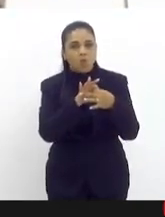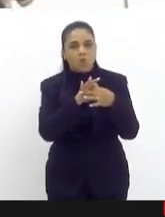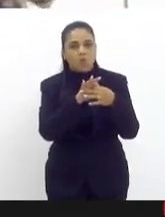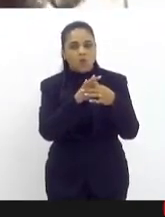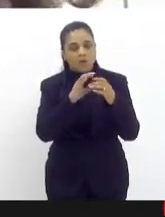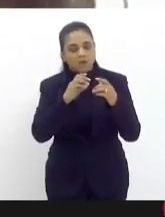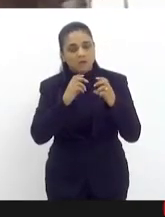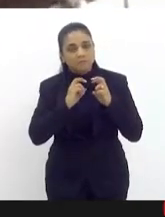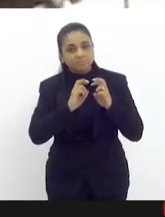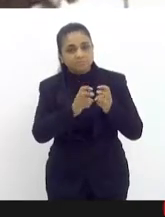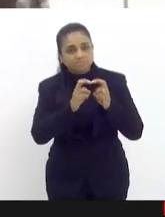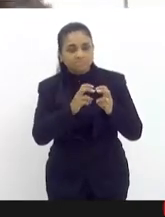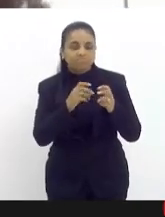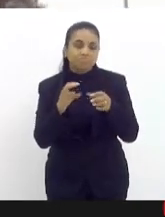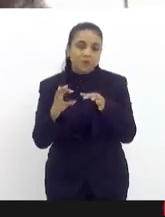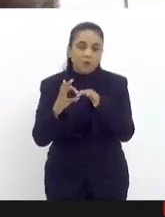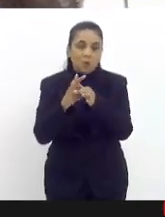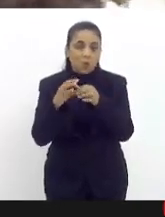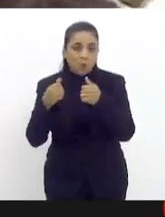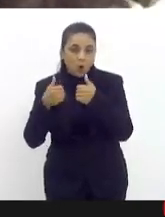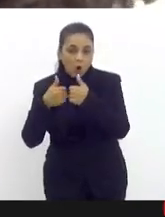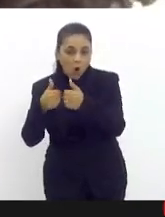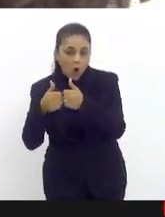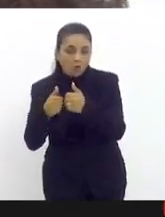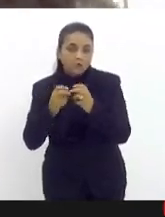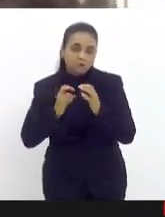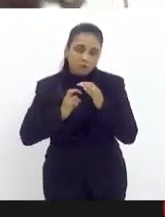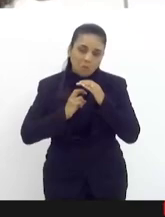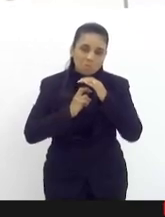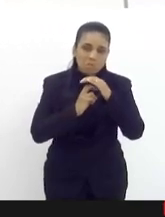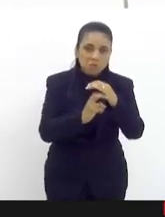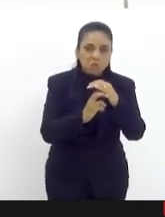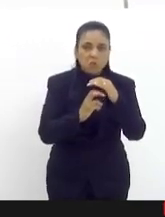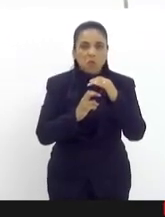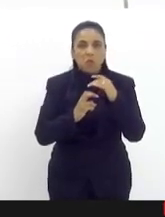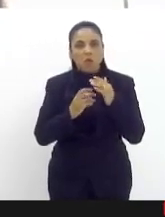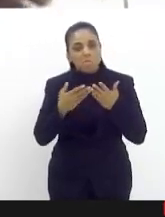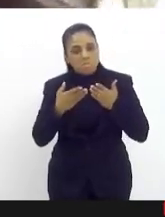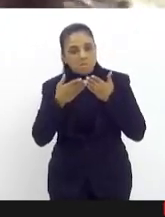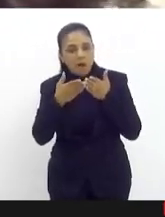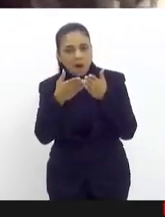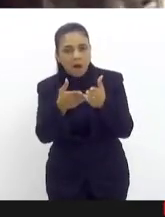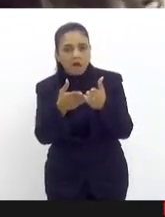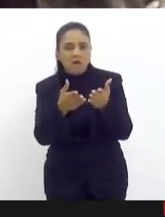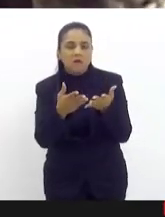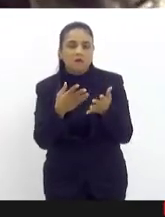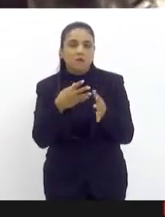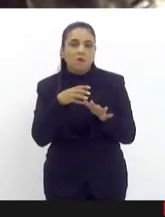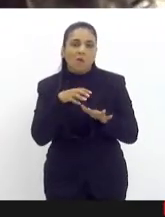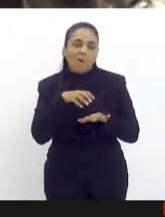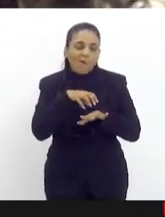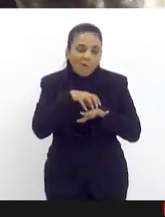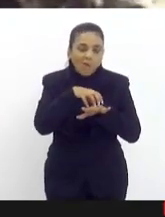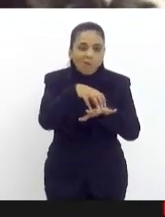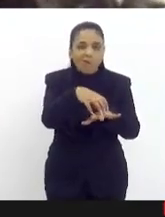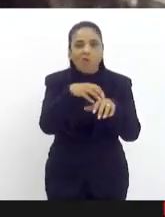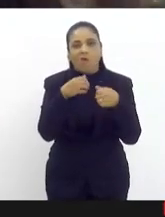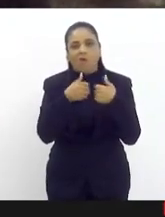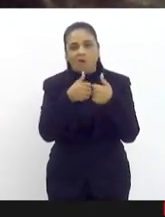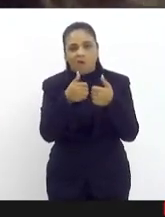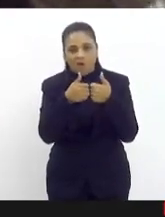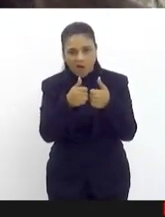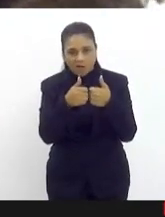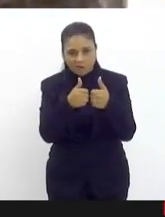nenhum transporte individualmente, seja o trem, o metrô, as barcas ou o transporte rodoviário,